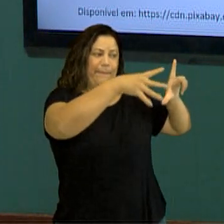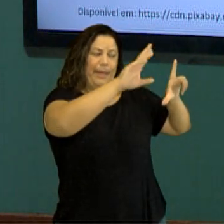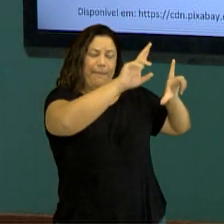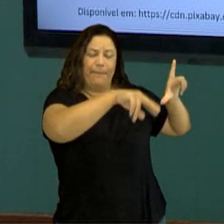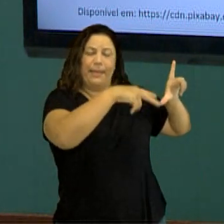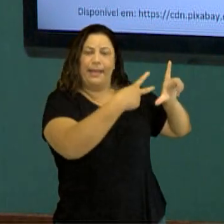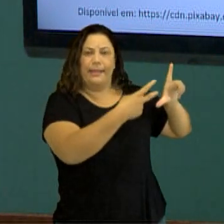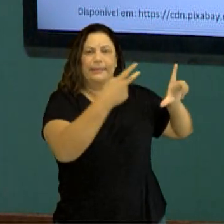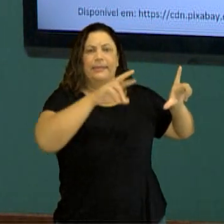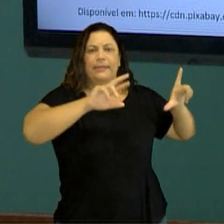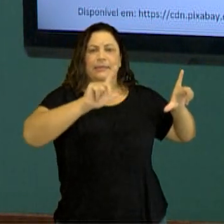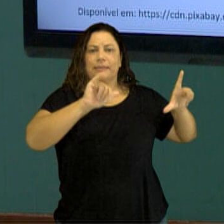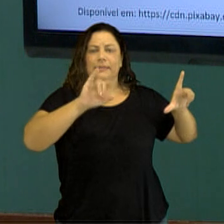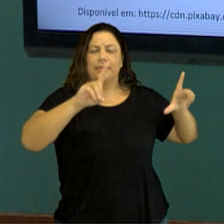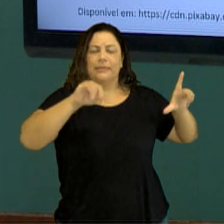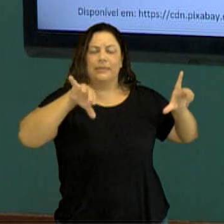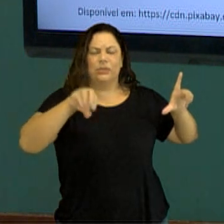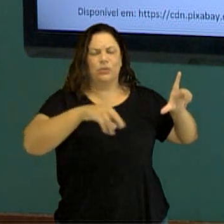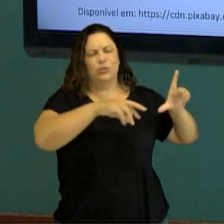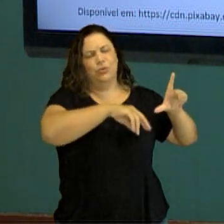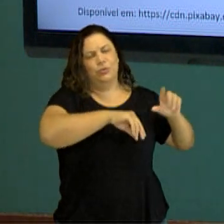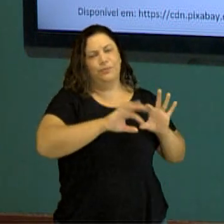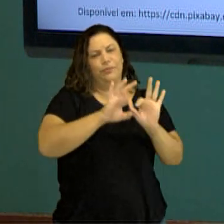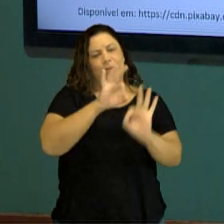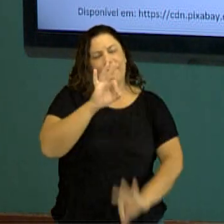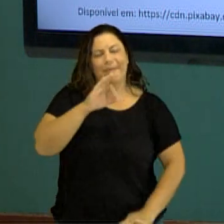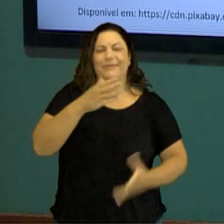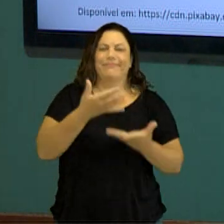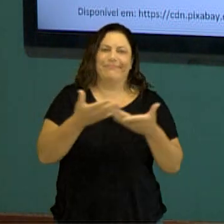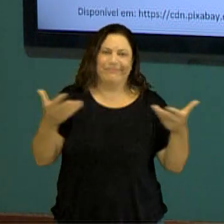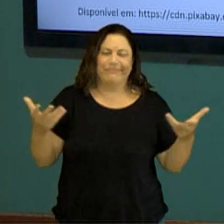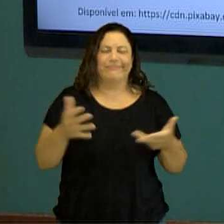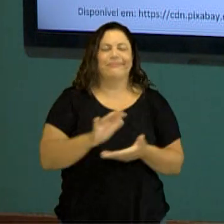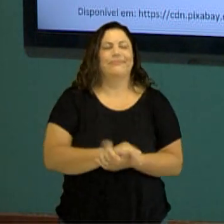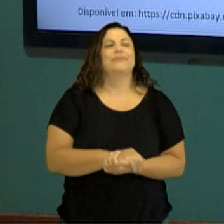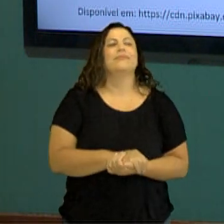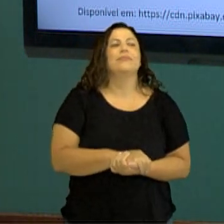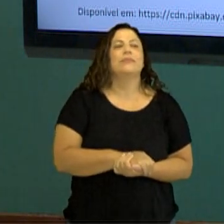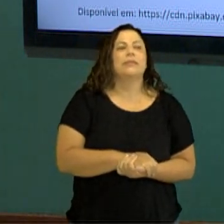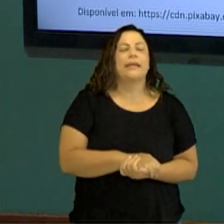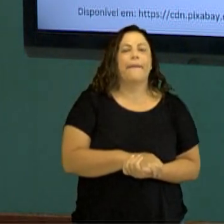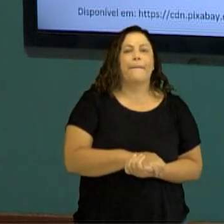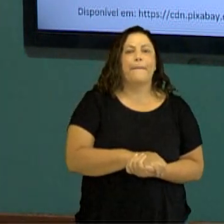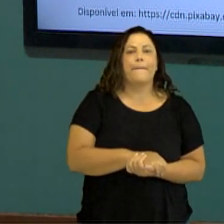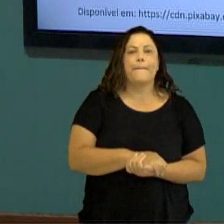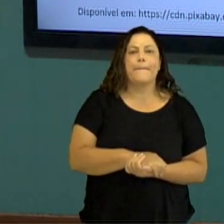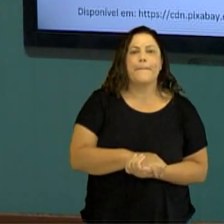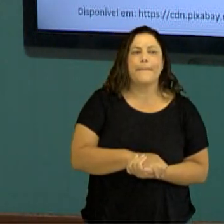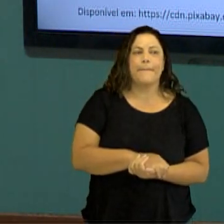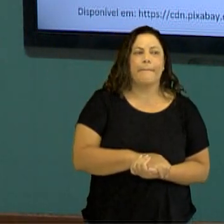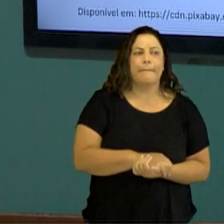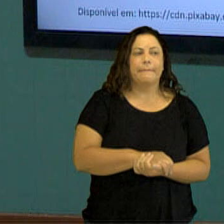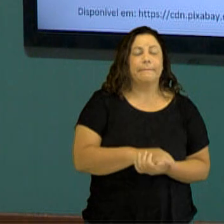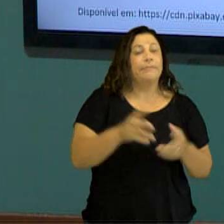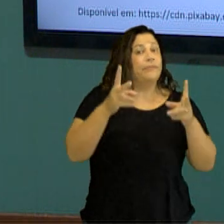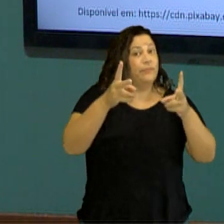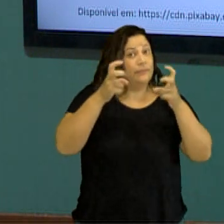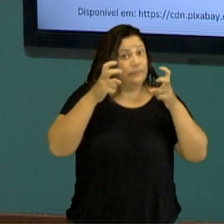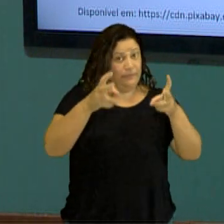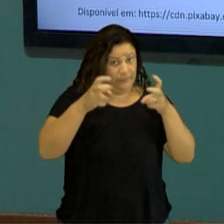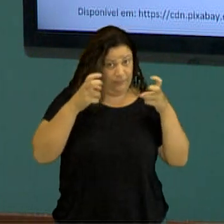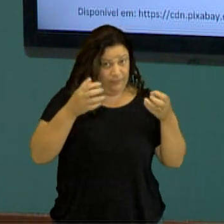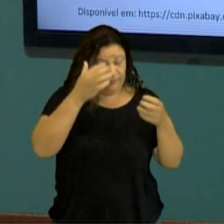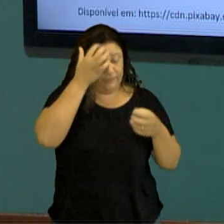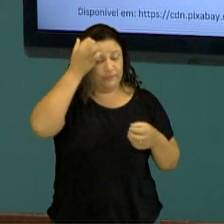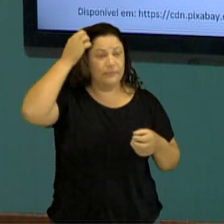número atômico 4, o berílio. E aí eu vou tabela afora. Vejam vocês aqui.